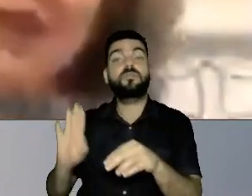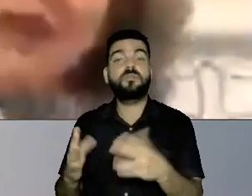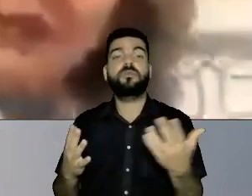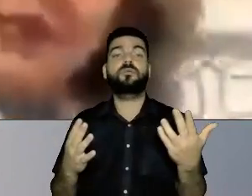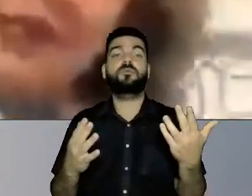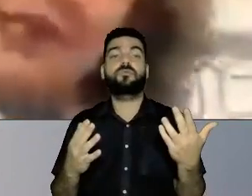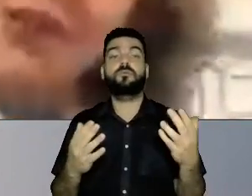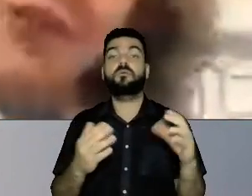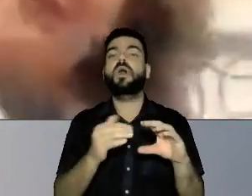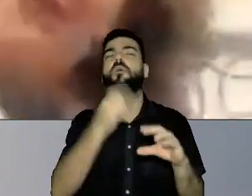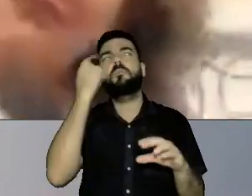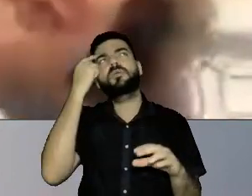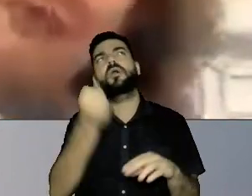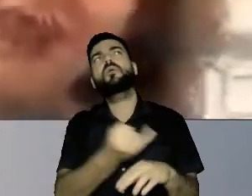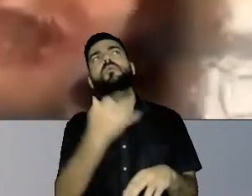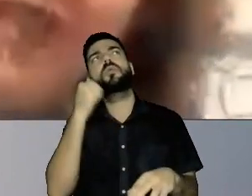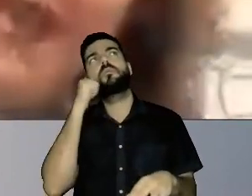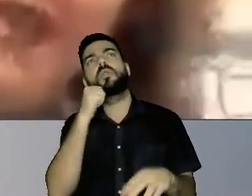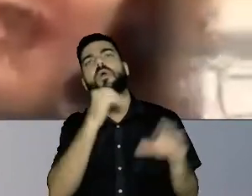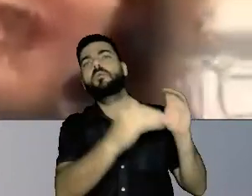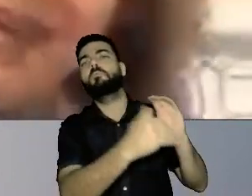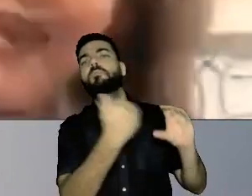lembra que são